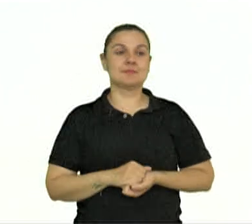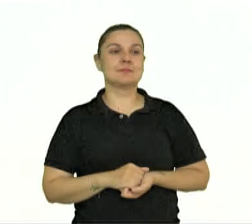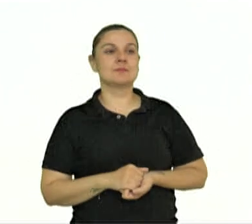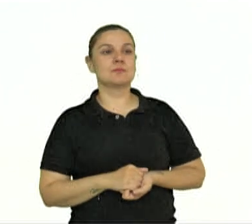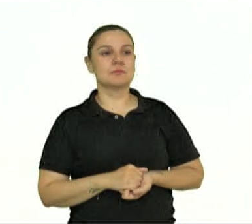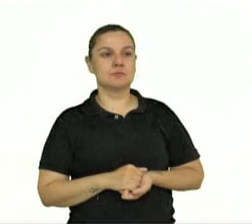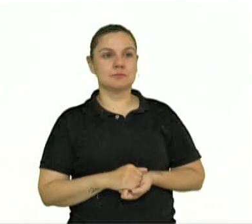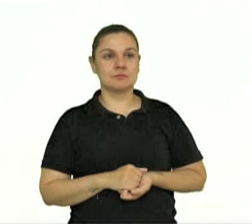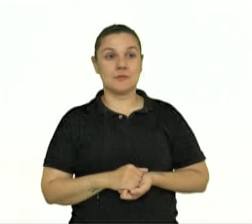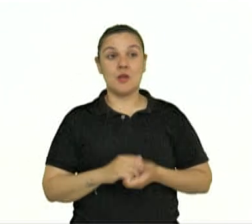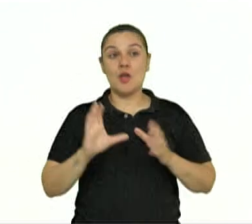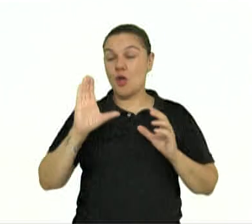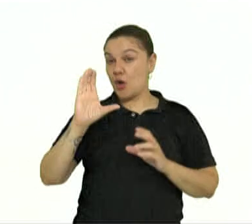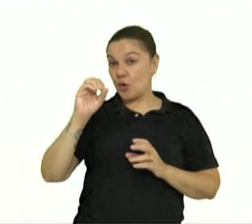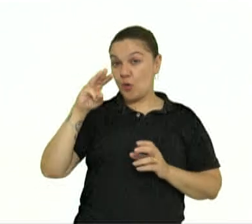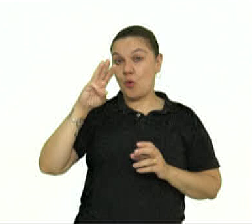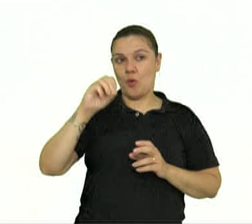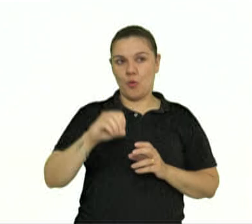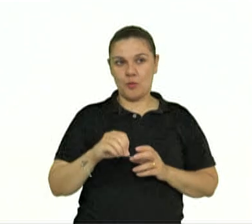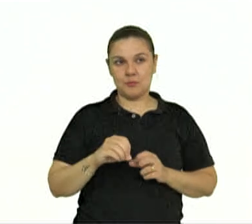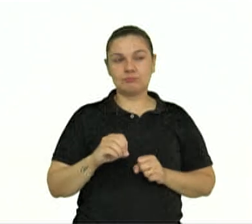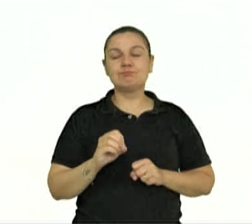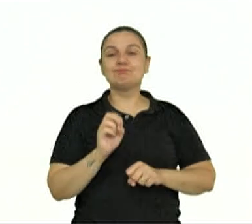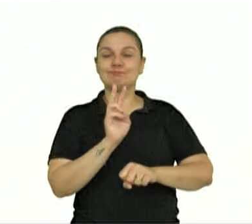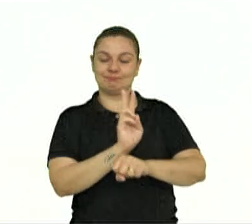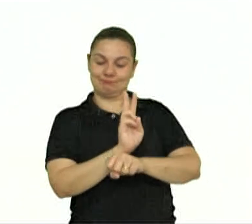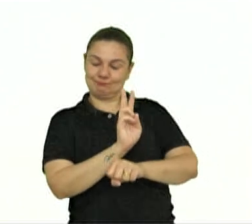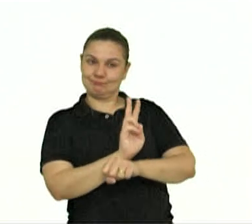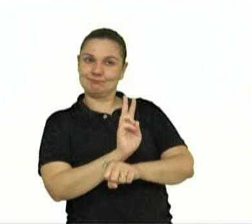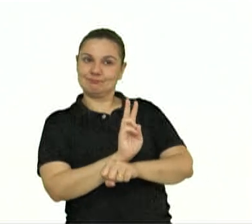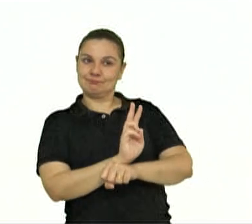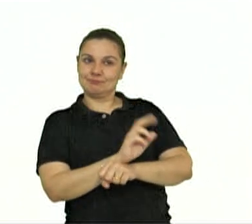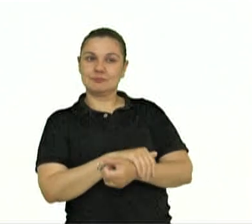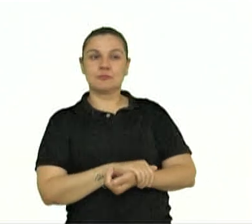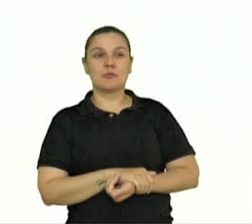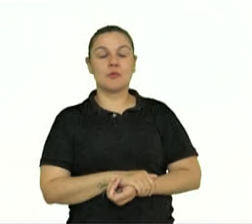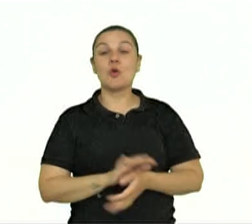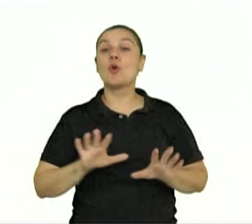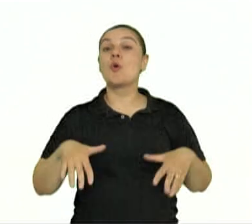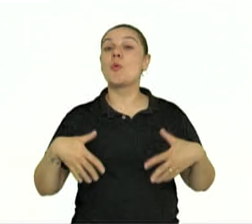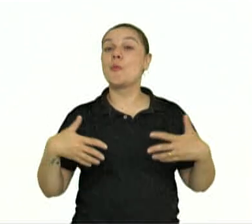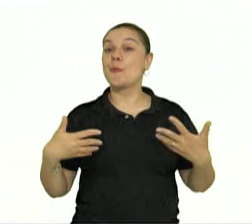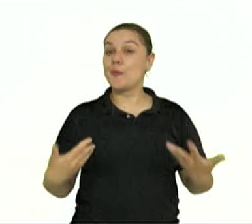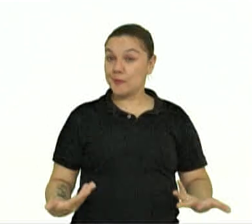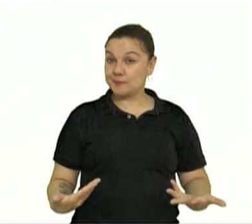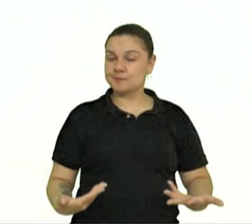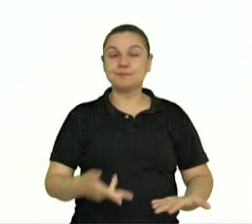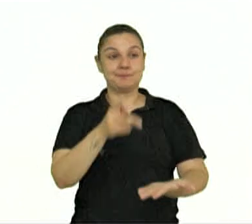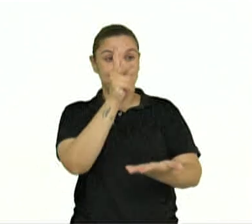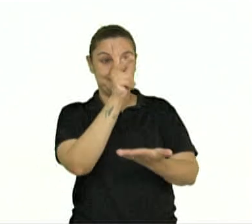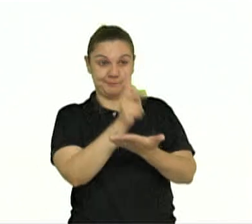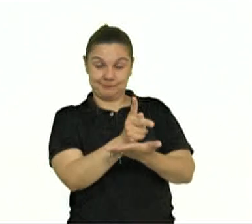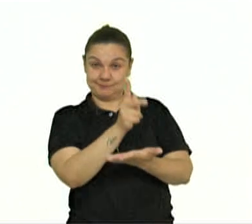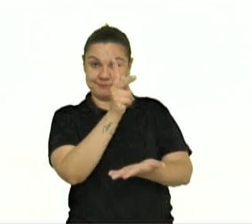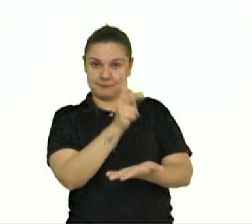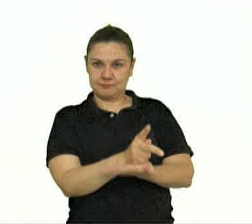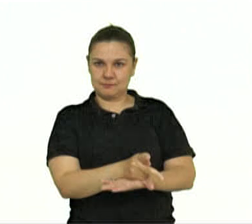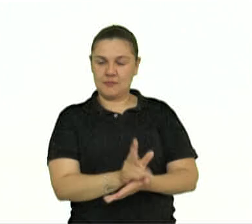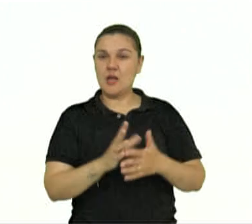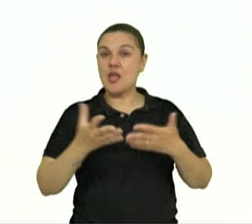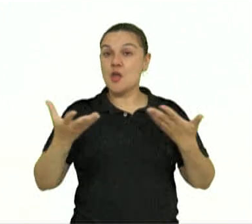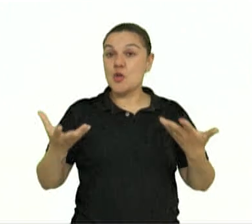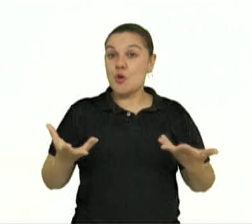facilitar. Como acontece? Com tal zelo. Quando que acontece? Sempre. E qual